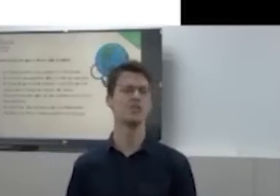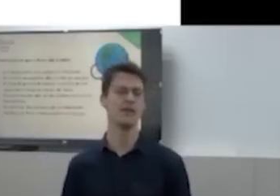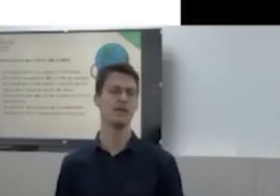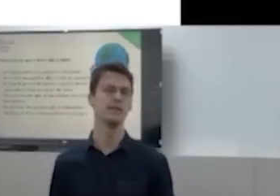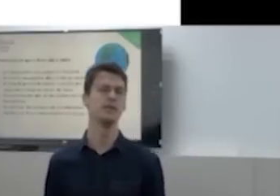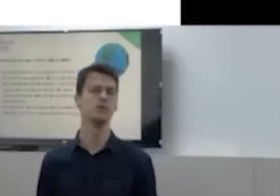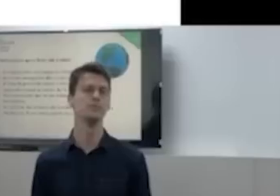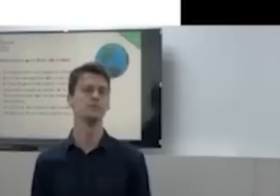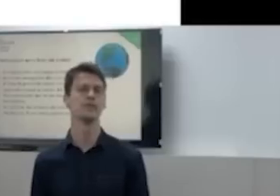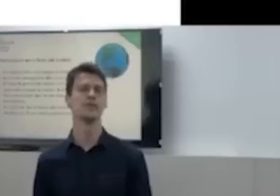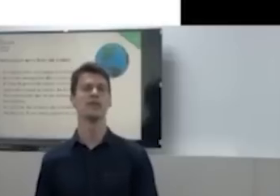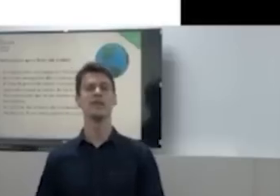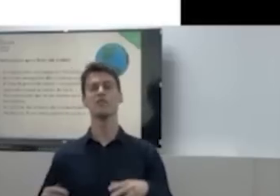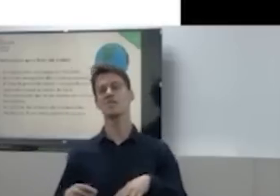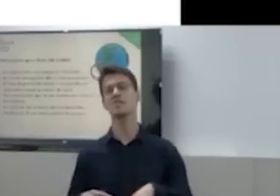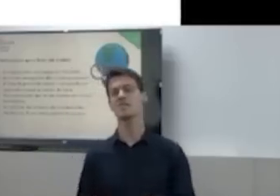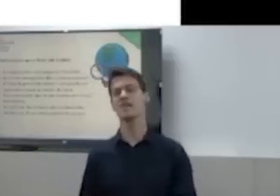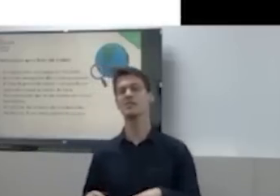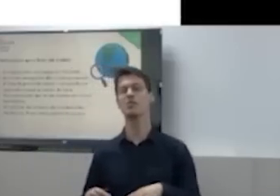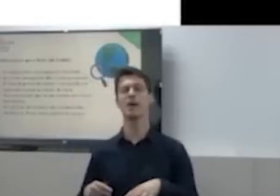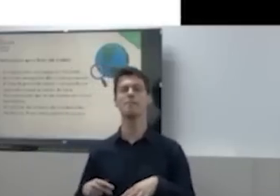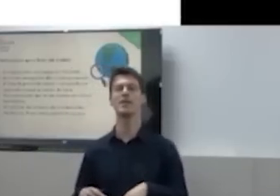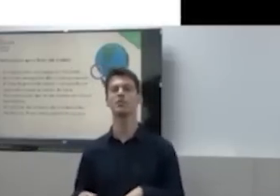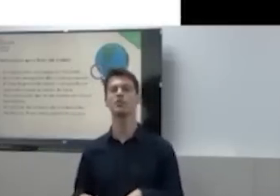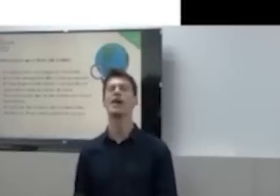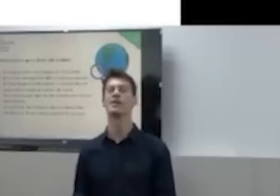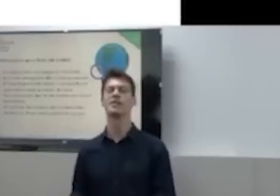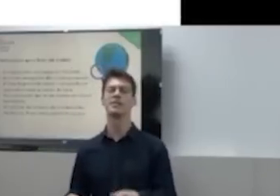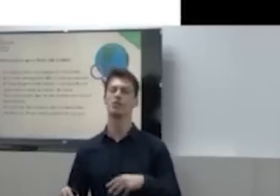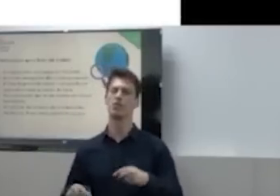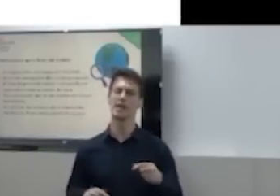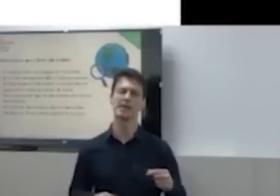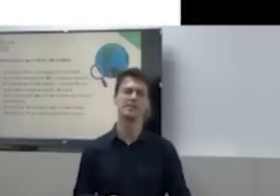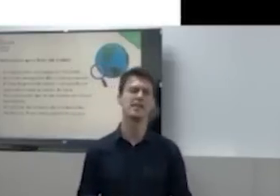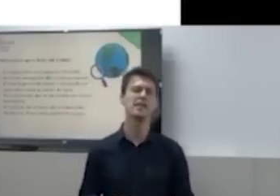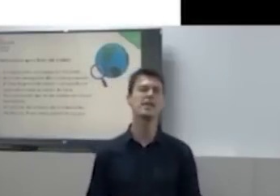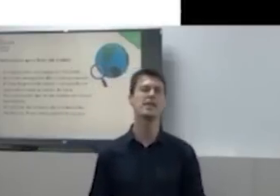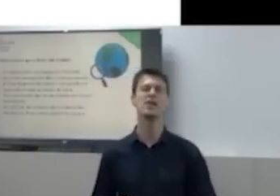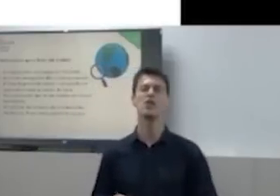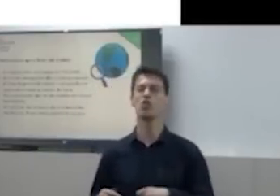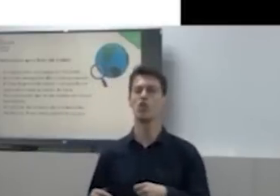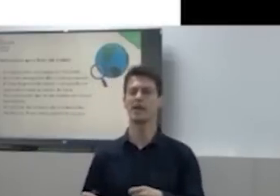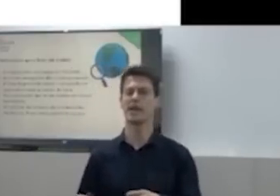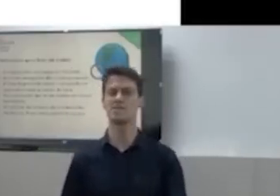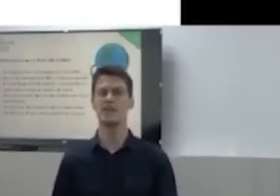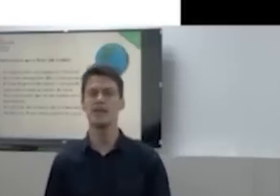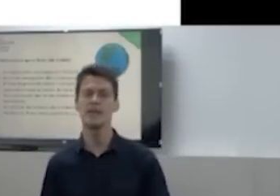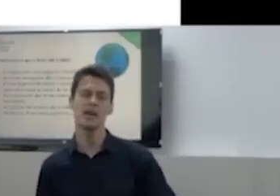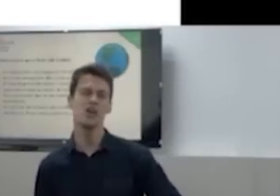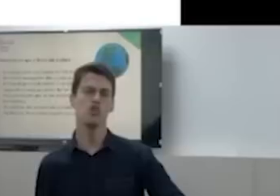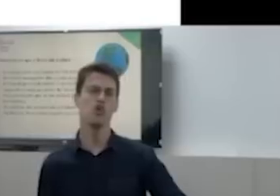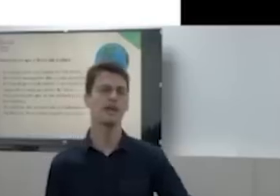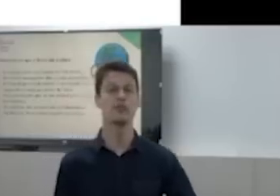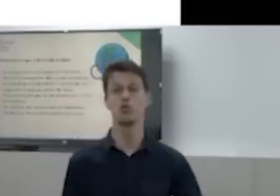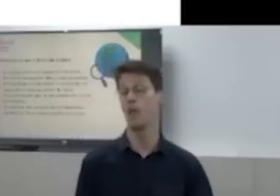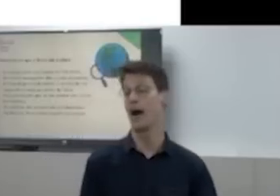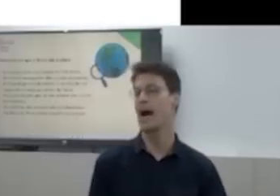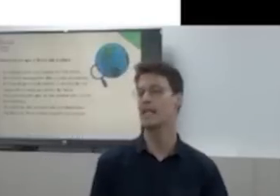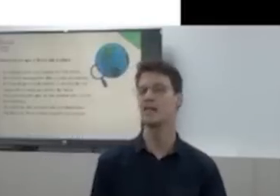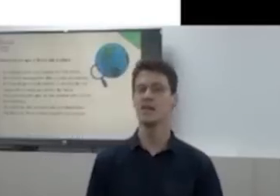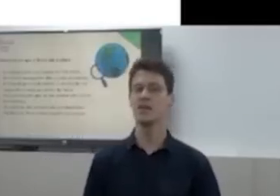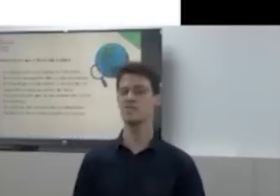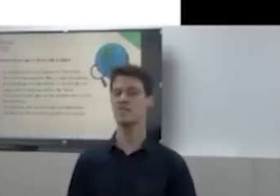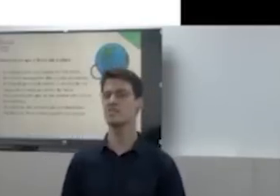férias, lá no verão. E vocês sentam à beira do mar. Né? Coloca a cadeira, coloca a esteira,